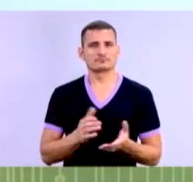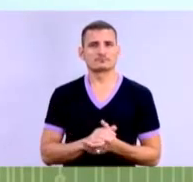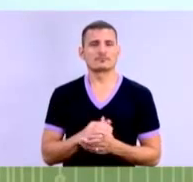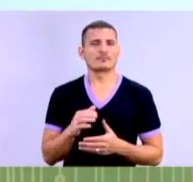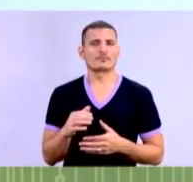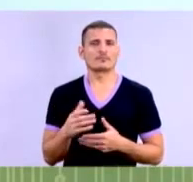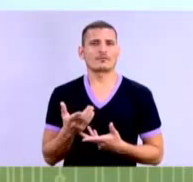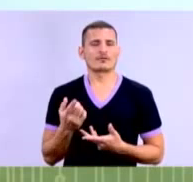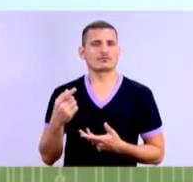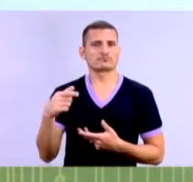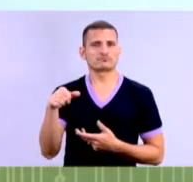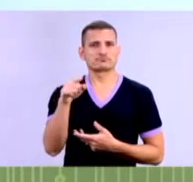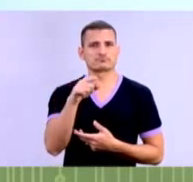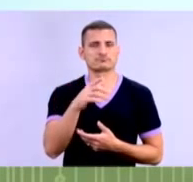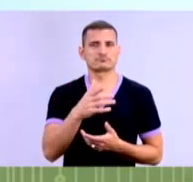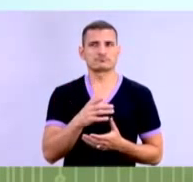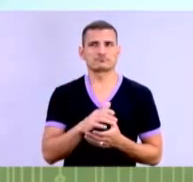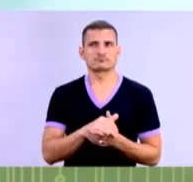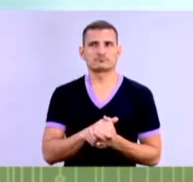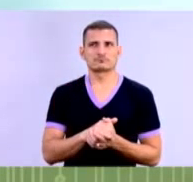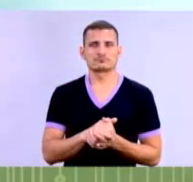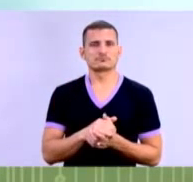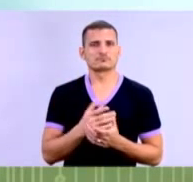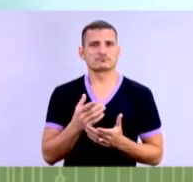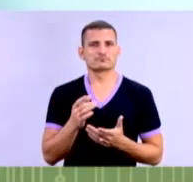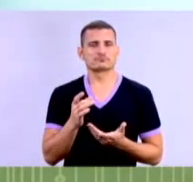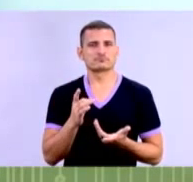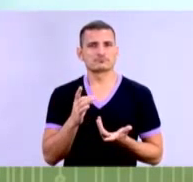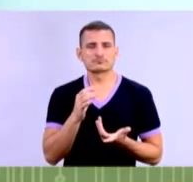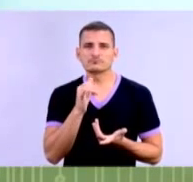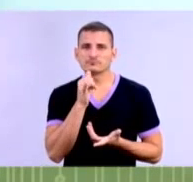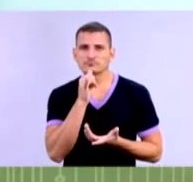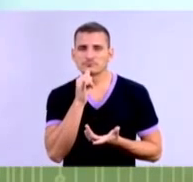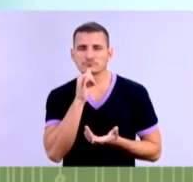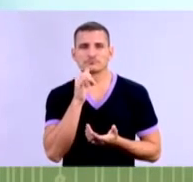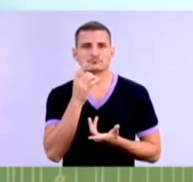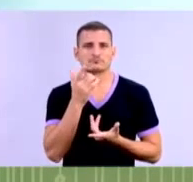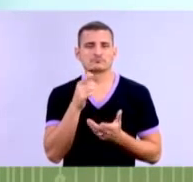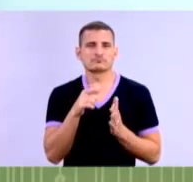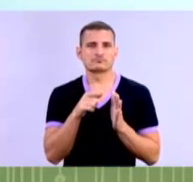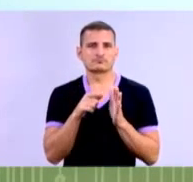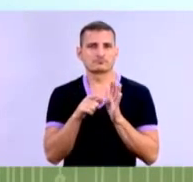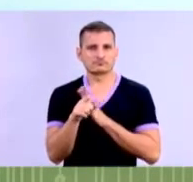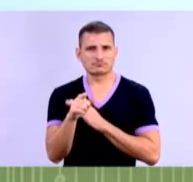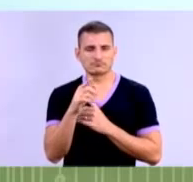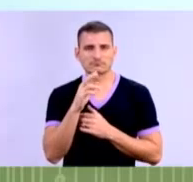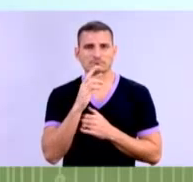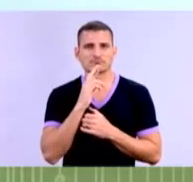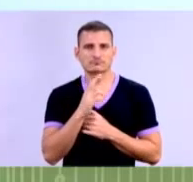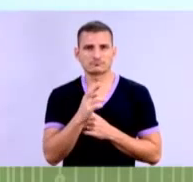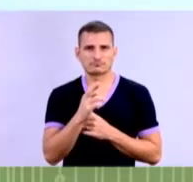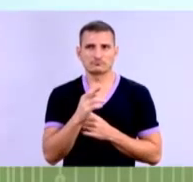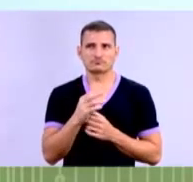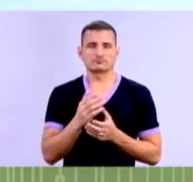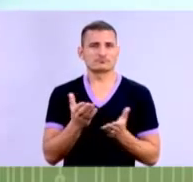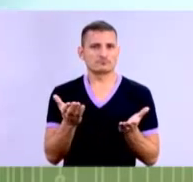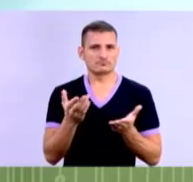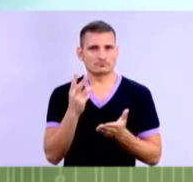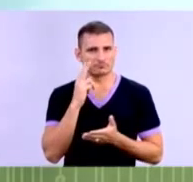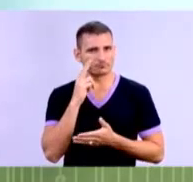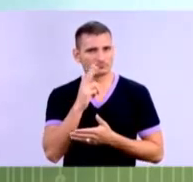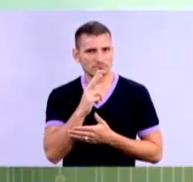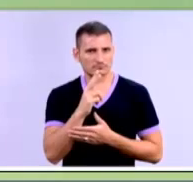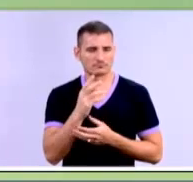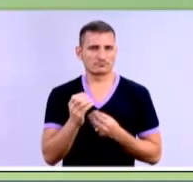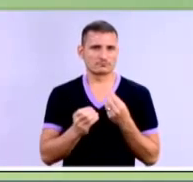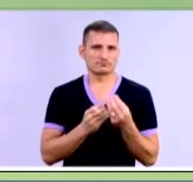Vocês trouxeram a essência da ideia, da pergunta mesmo, da resposta para ela, mas vamos acompanhar aqui como uma